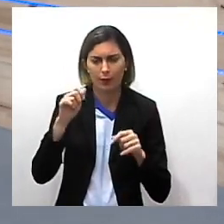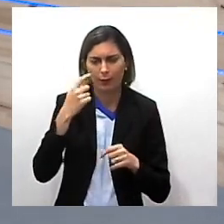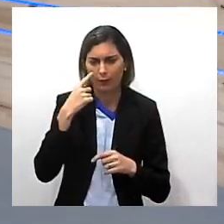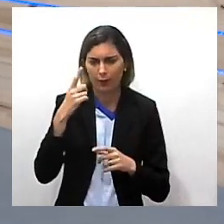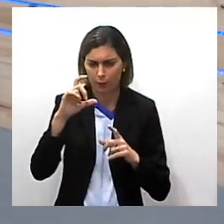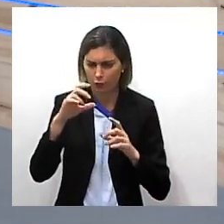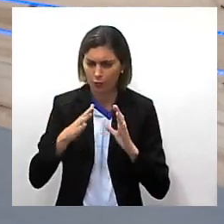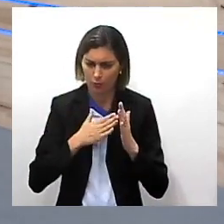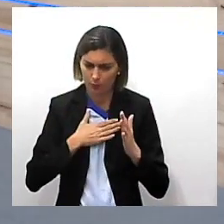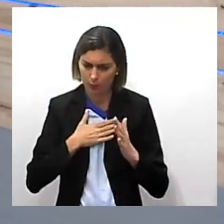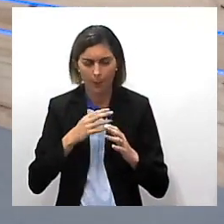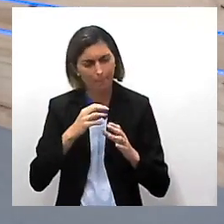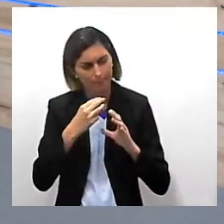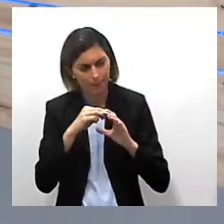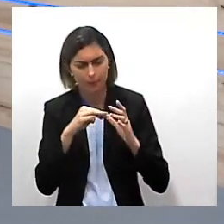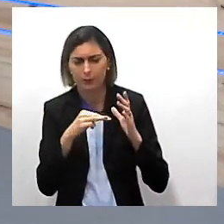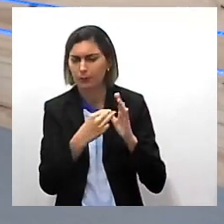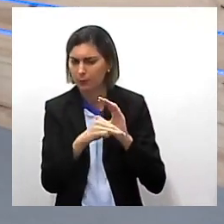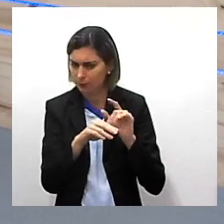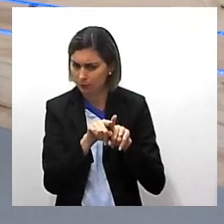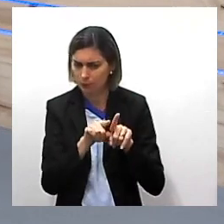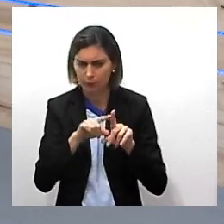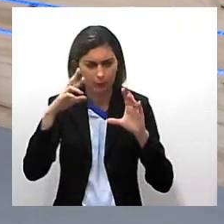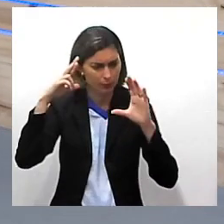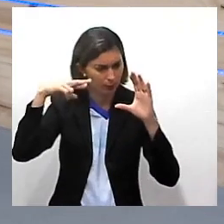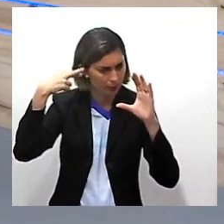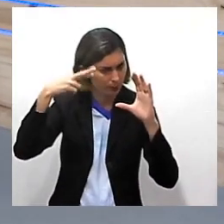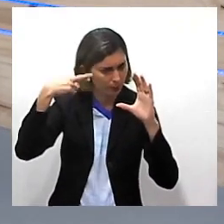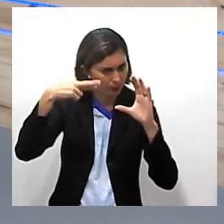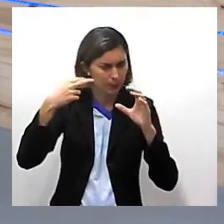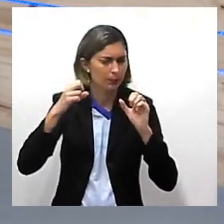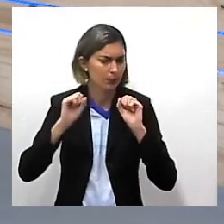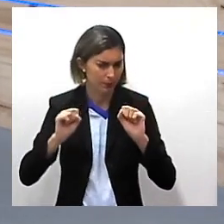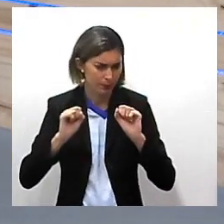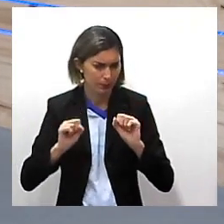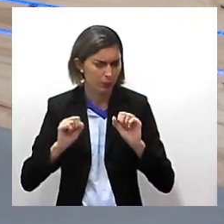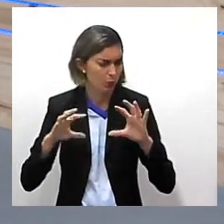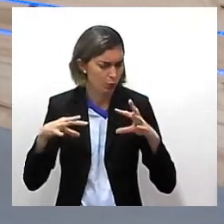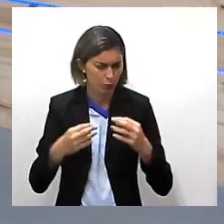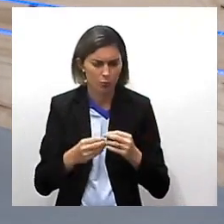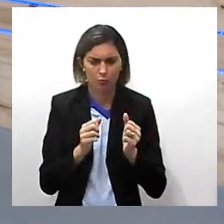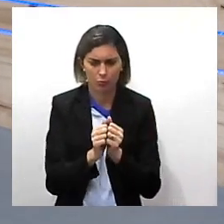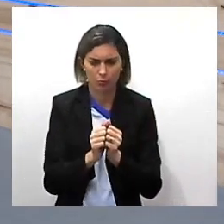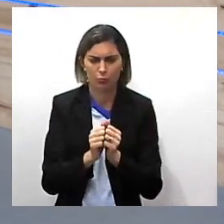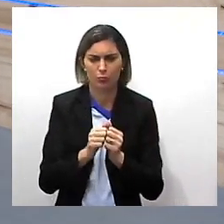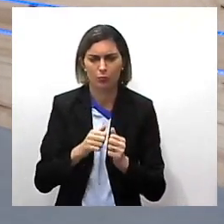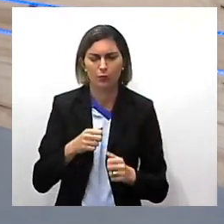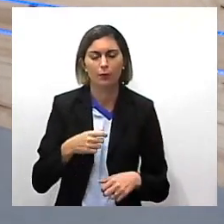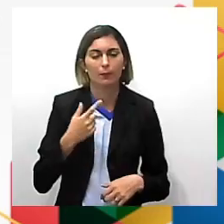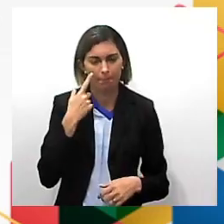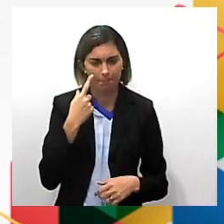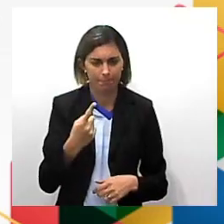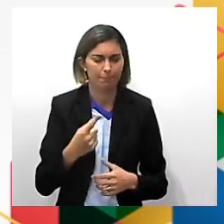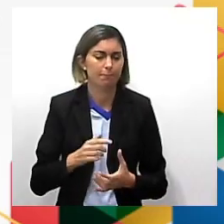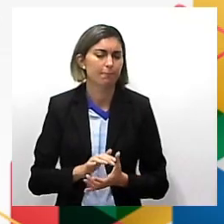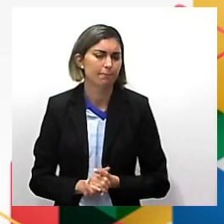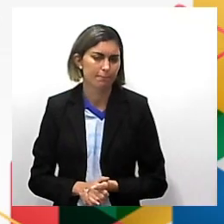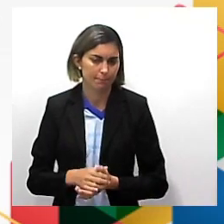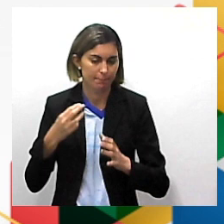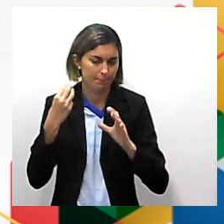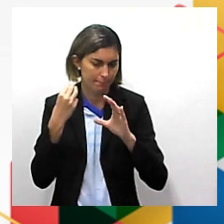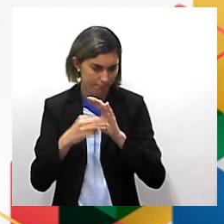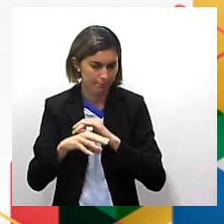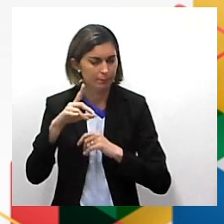@prof.walterpessoa, ou você pode mandar também para Robertão da Transmissão, tudo junto e sem acento, beleza? Manda